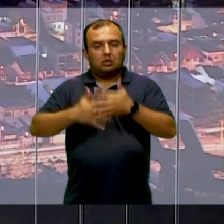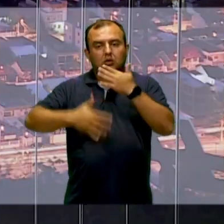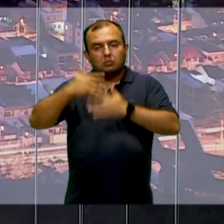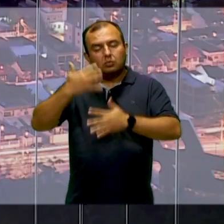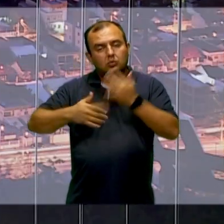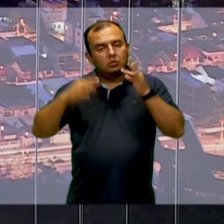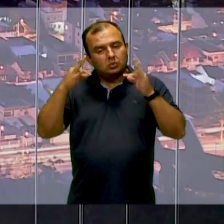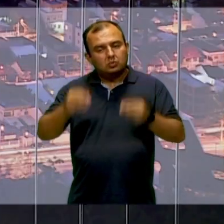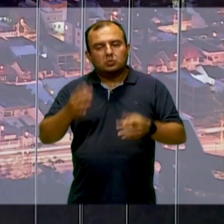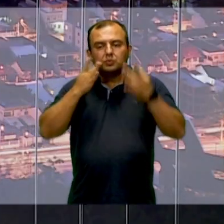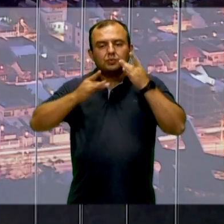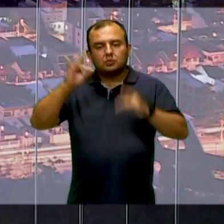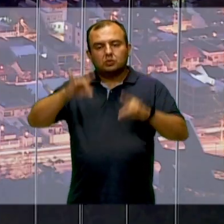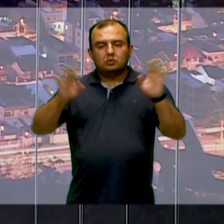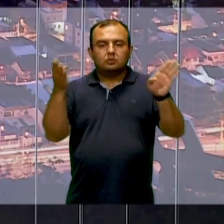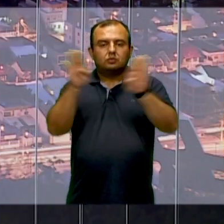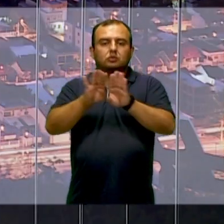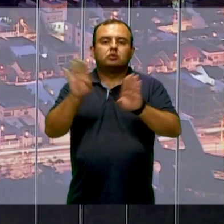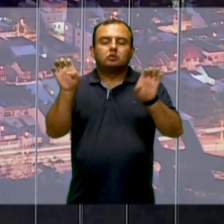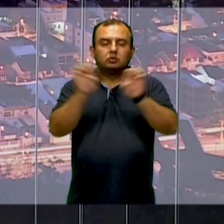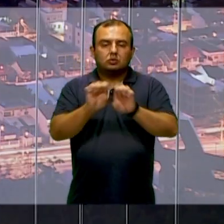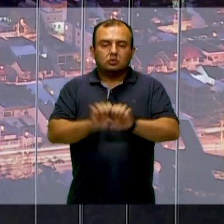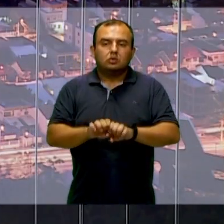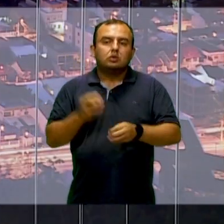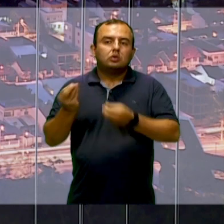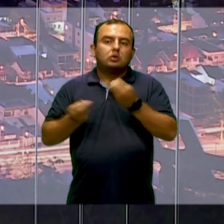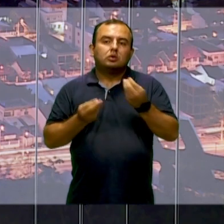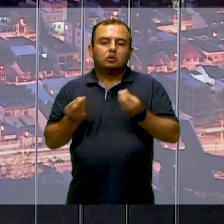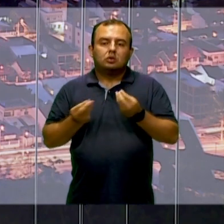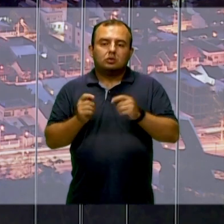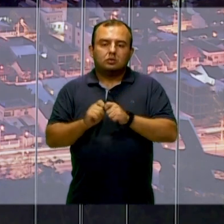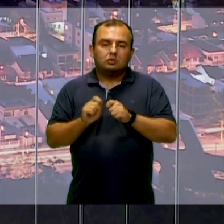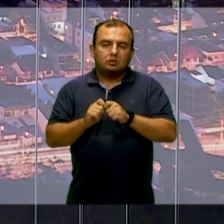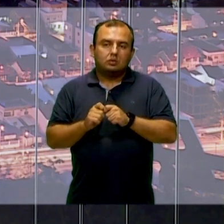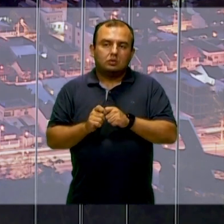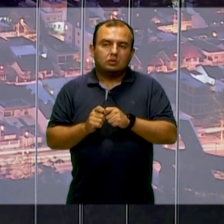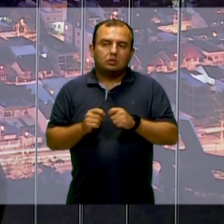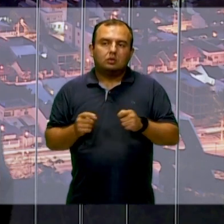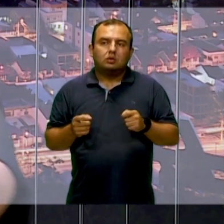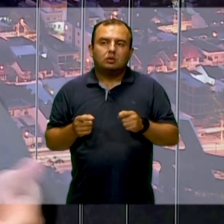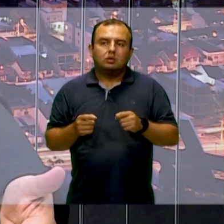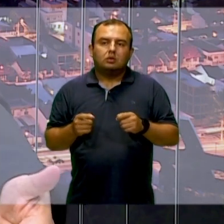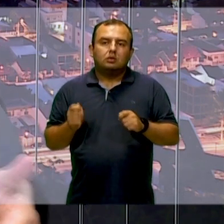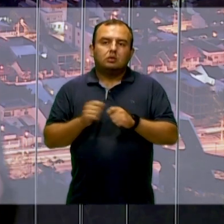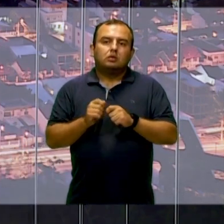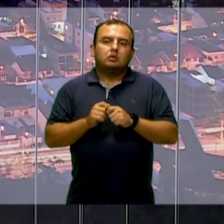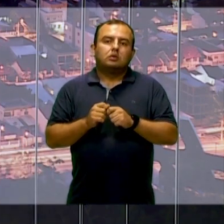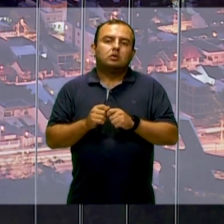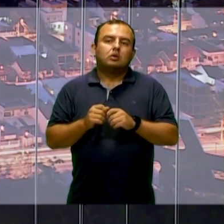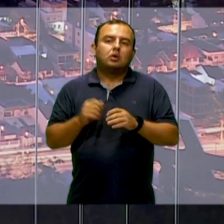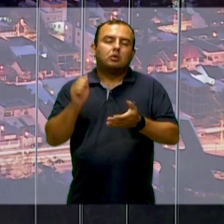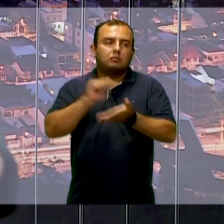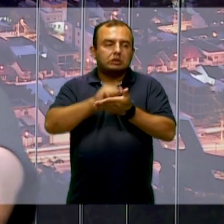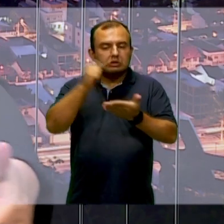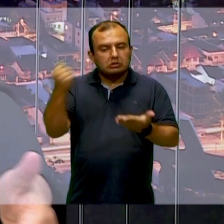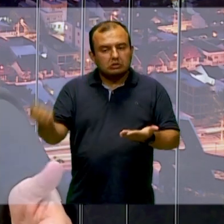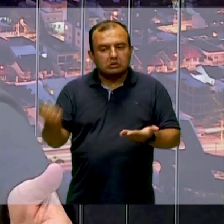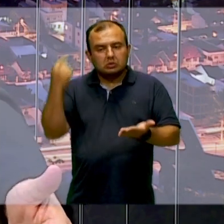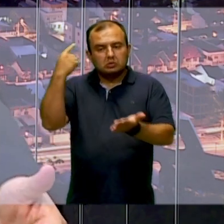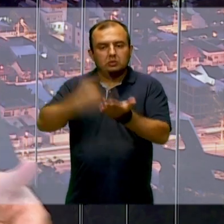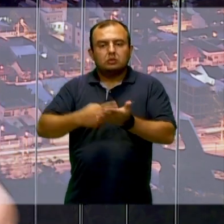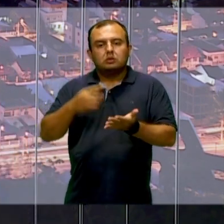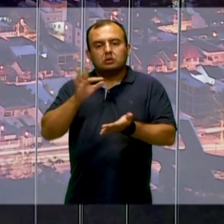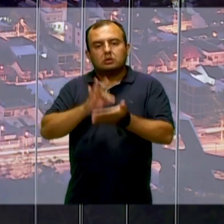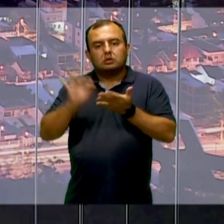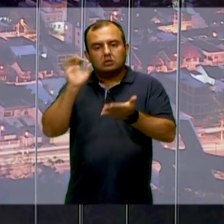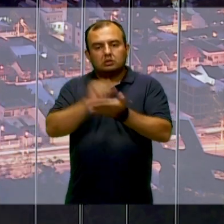Você fecha a estrutura, como é que você faz daí para cumprir uma agenda de compromissos, de gente que quer se inscrever